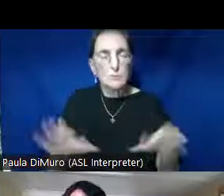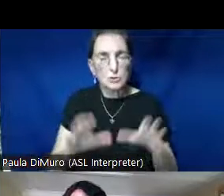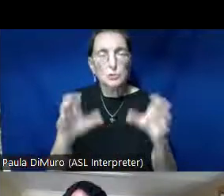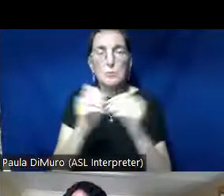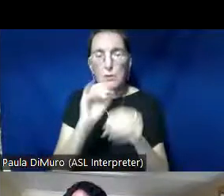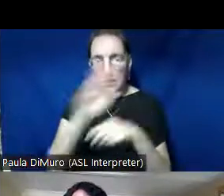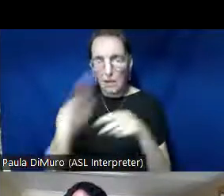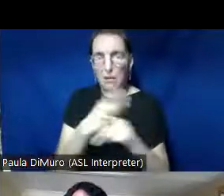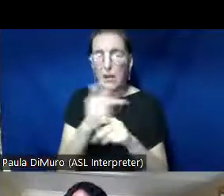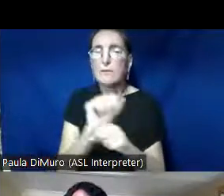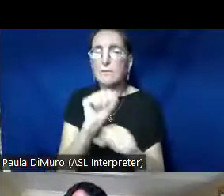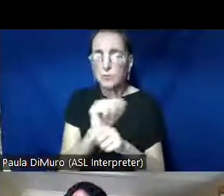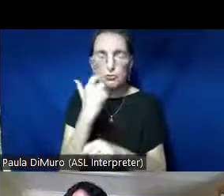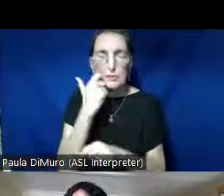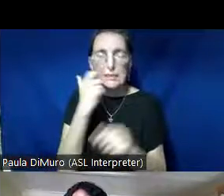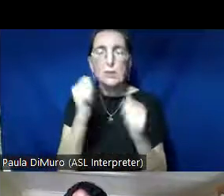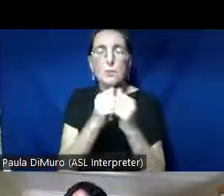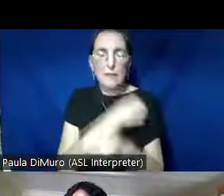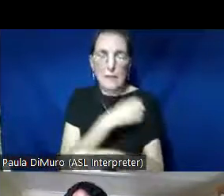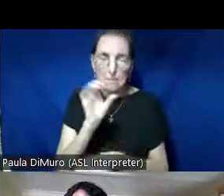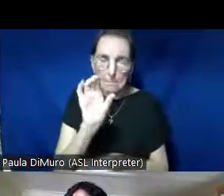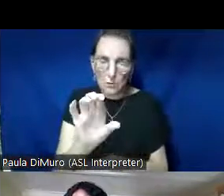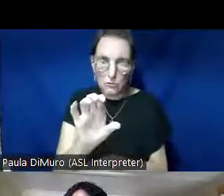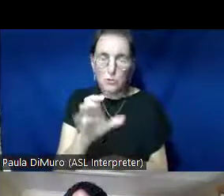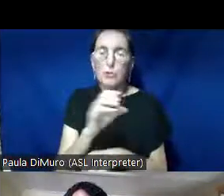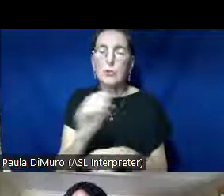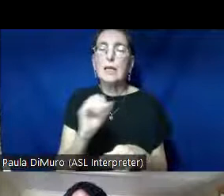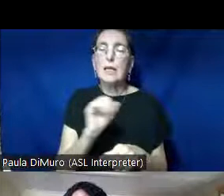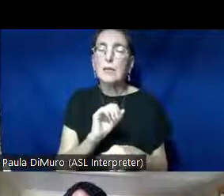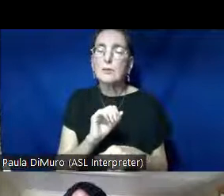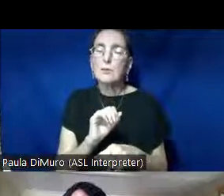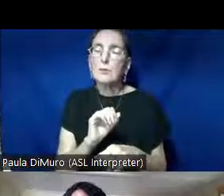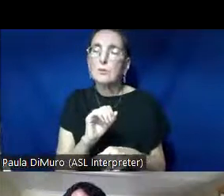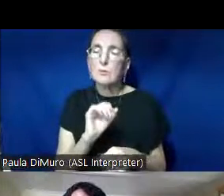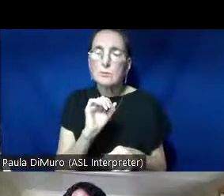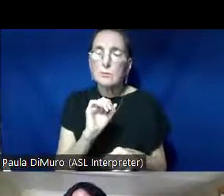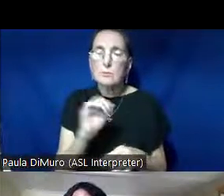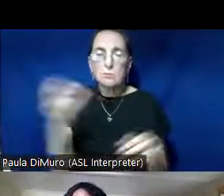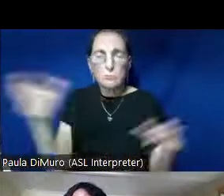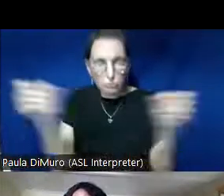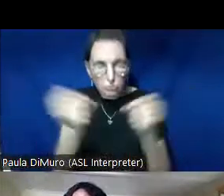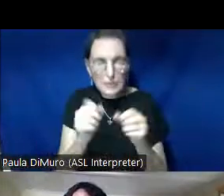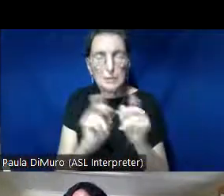e mais de que para empoderar